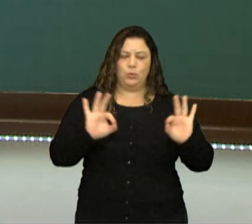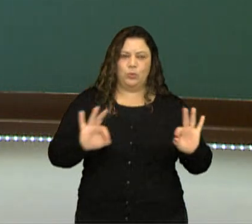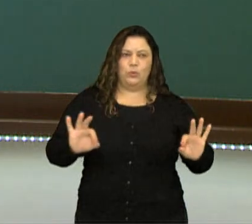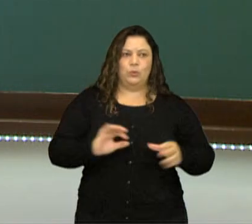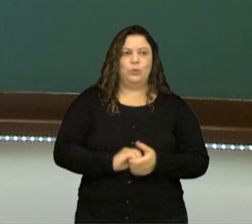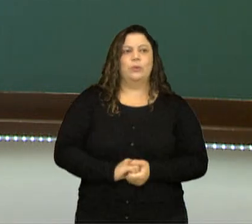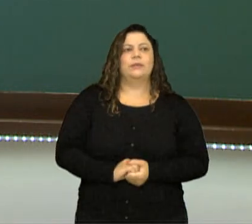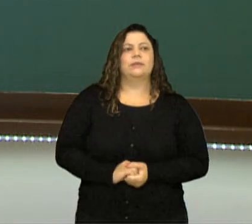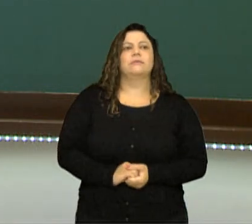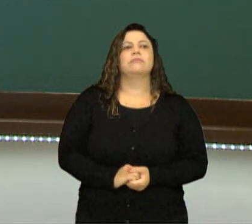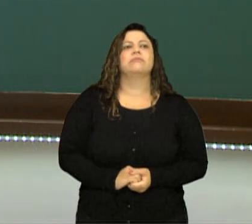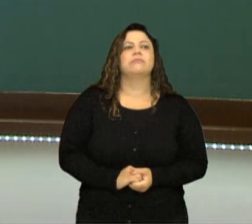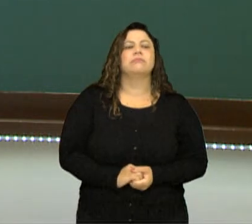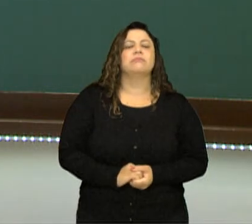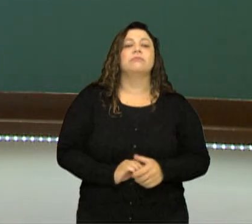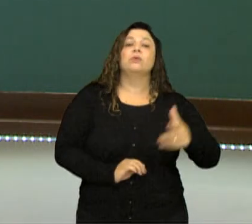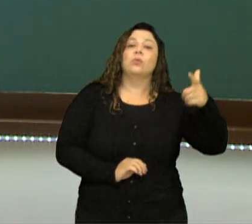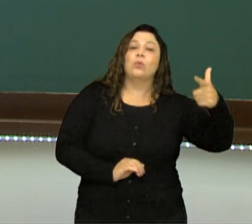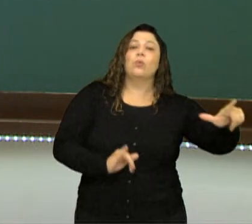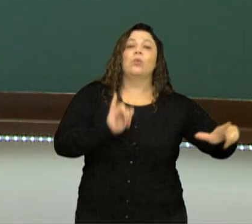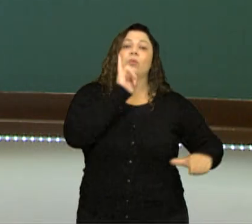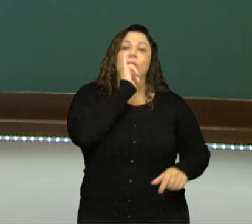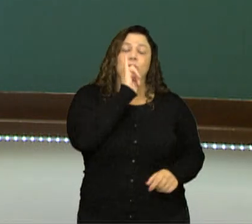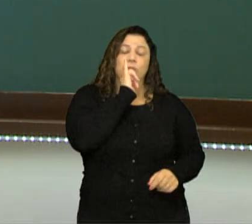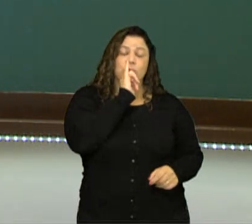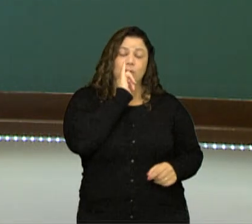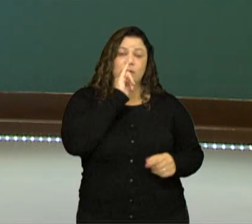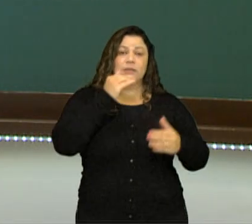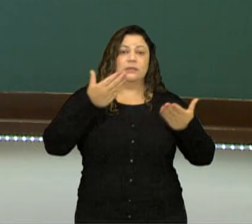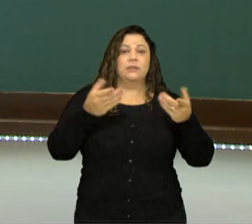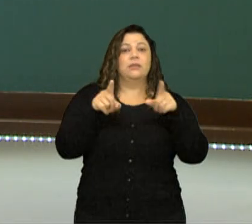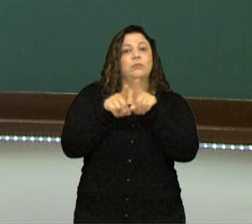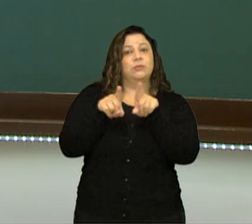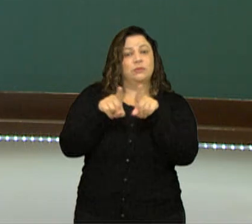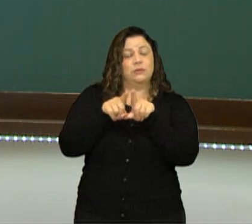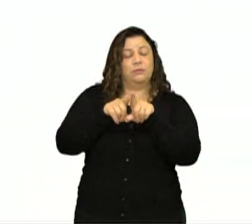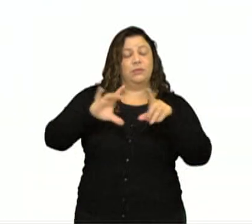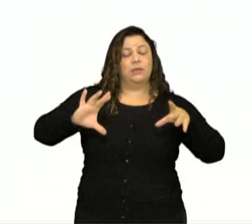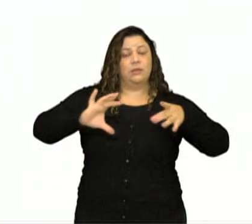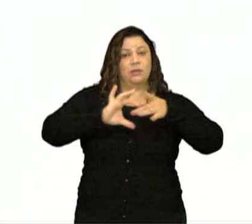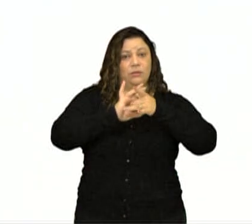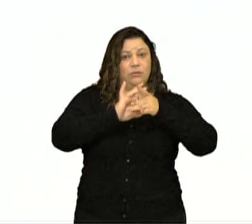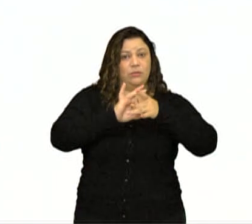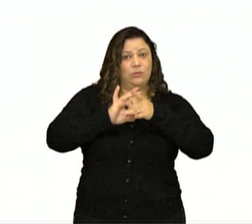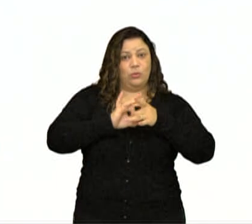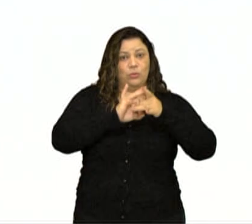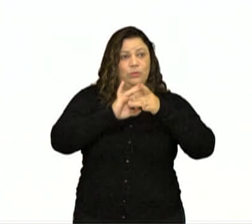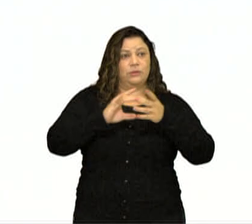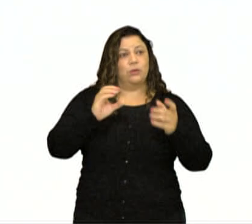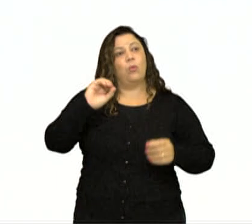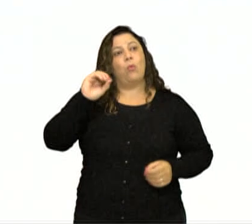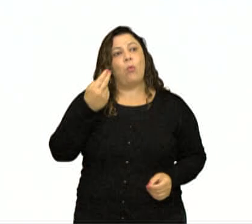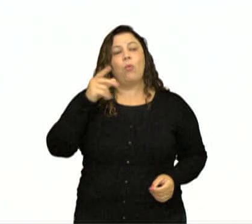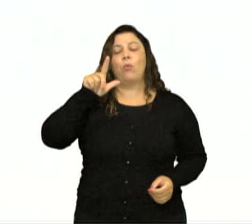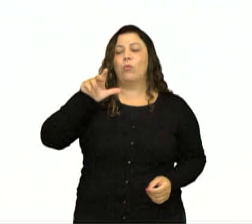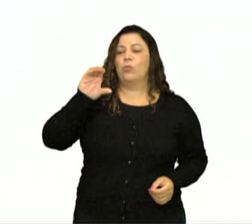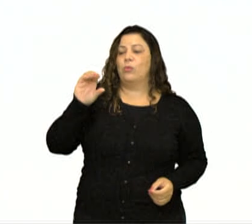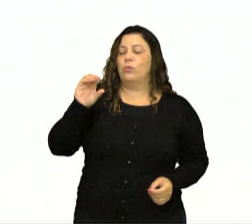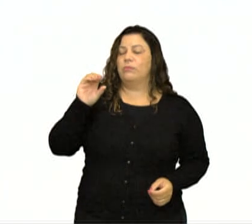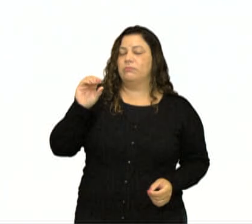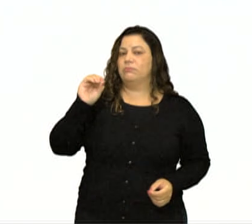sindéticas. Temos outros exemplos aqui de conjunções ou então locuções